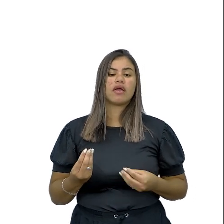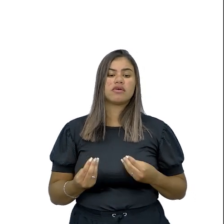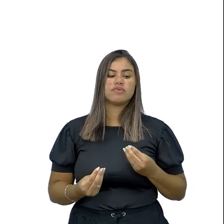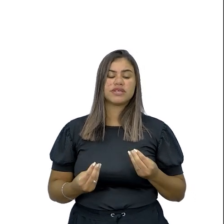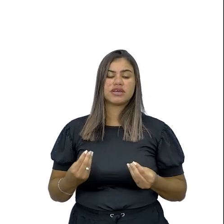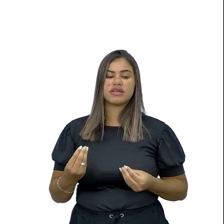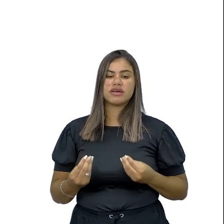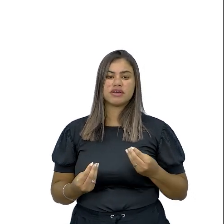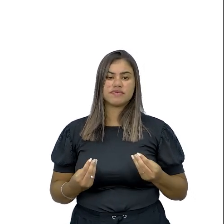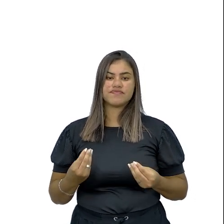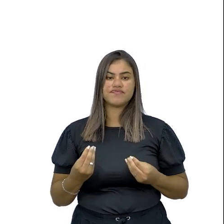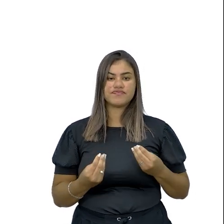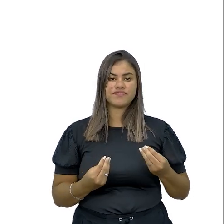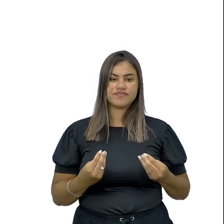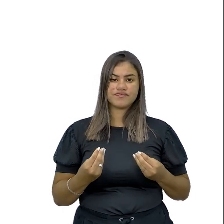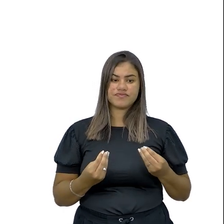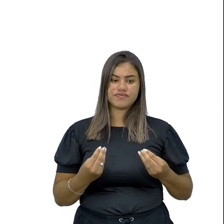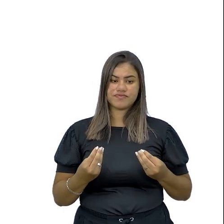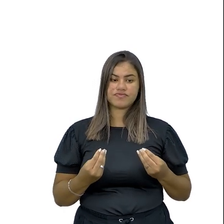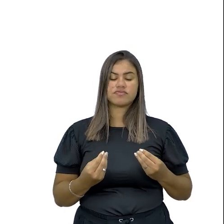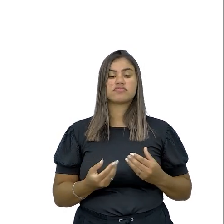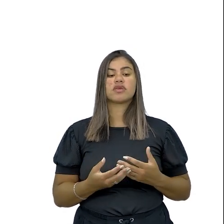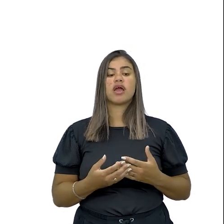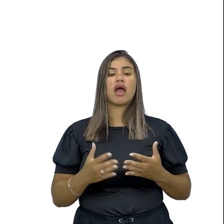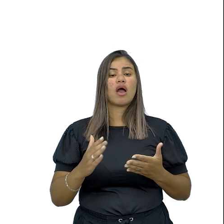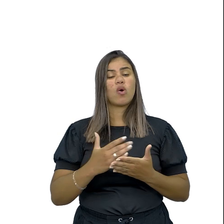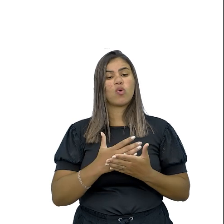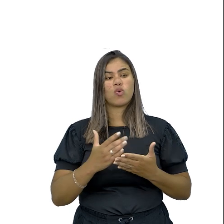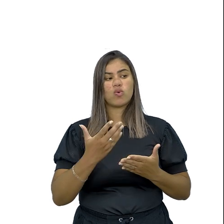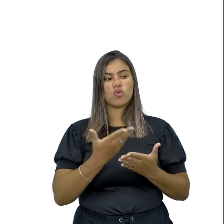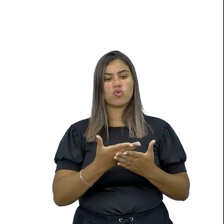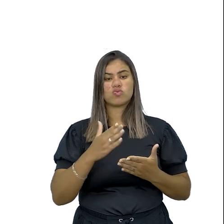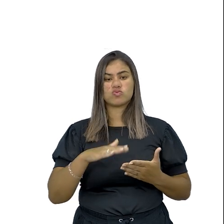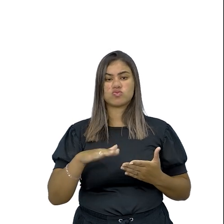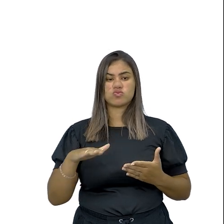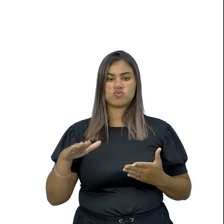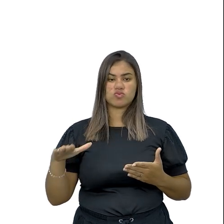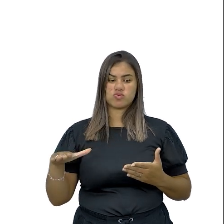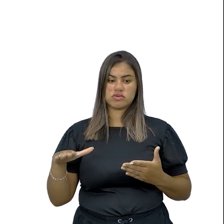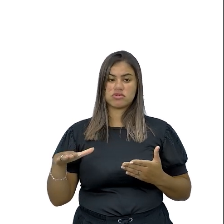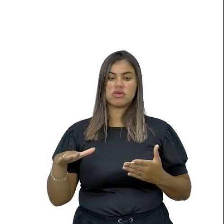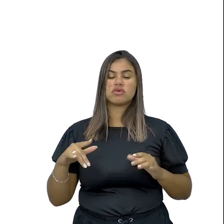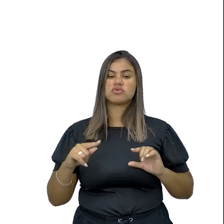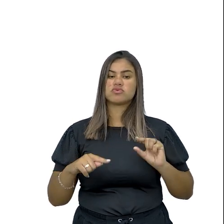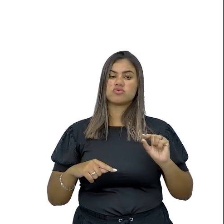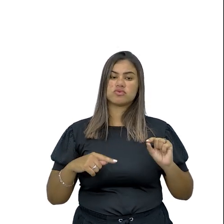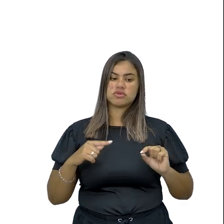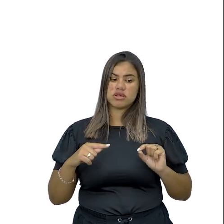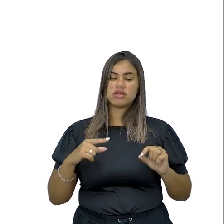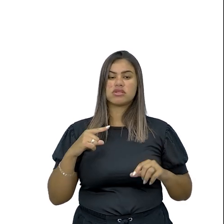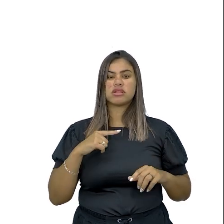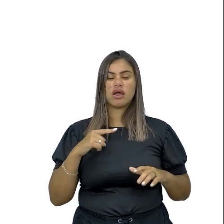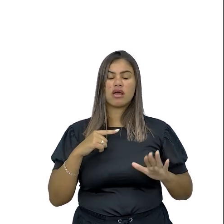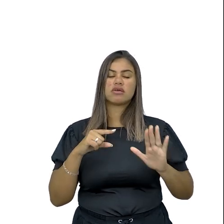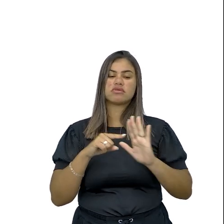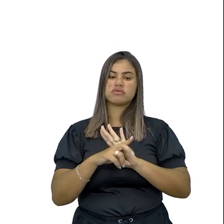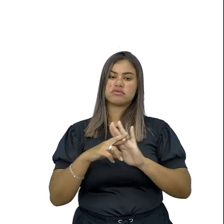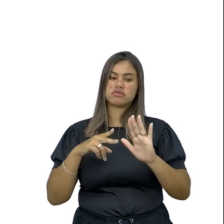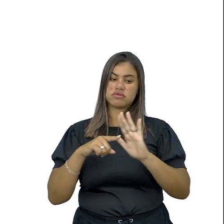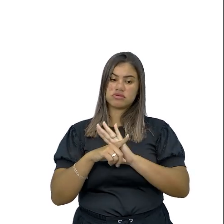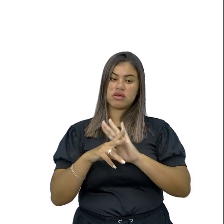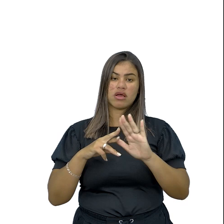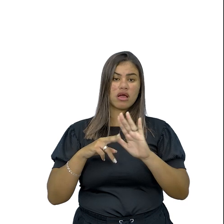idealizada, onde o estudante se depara a partir de um olhar crítico, ele se depara com um questionamento, e aí ele então vai